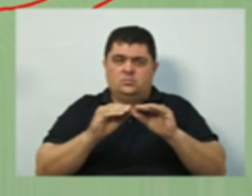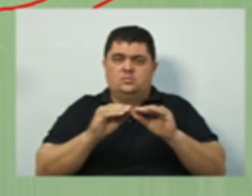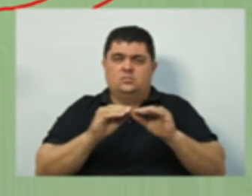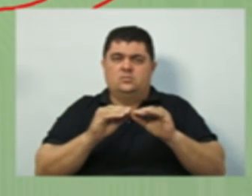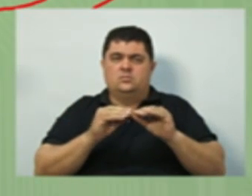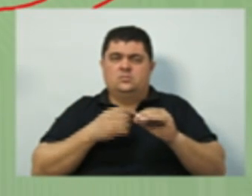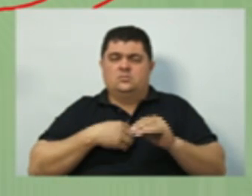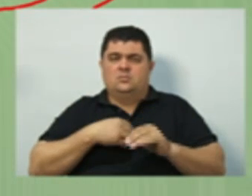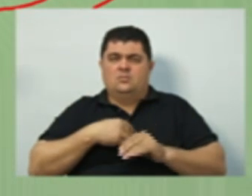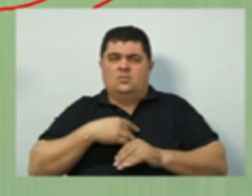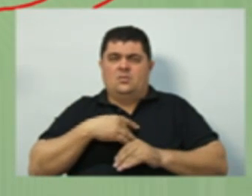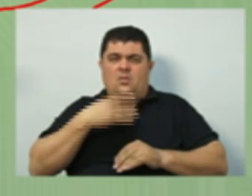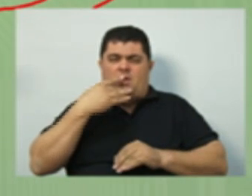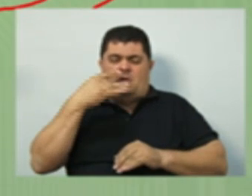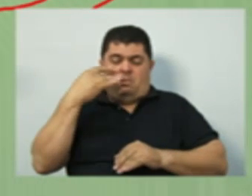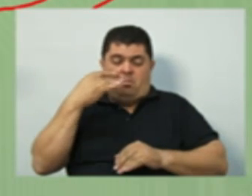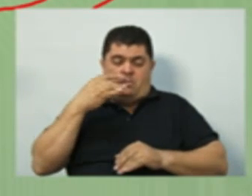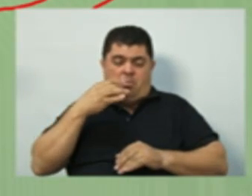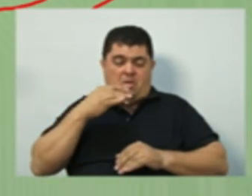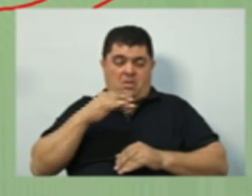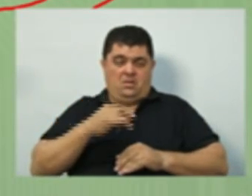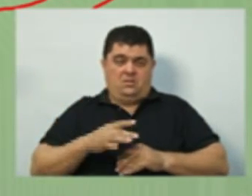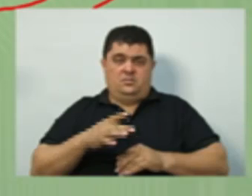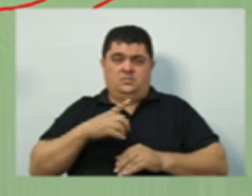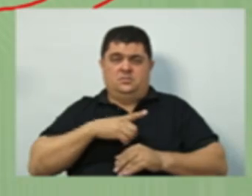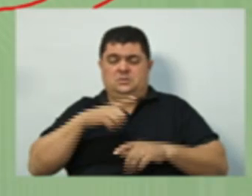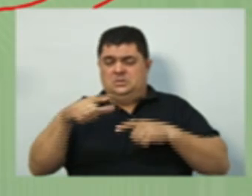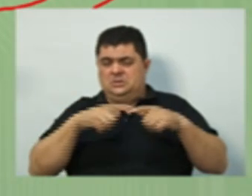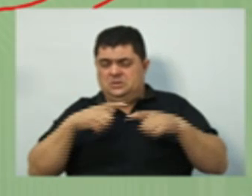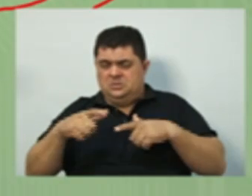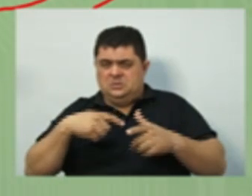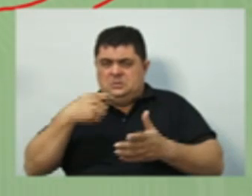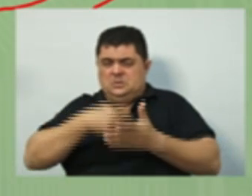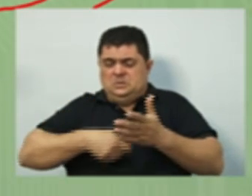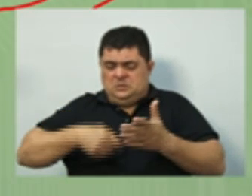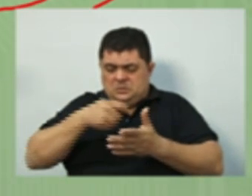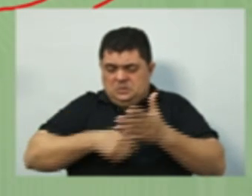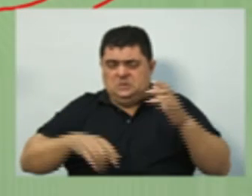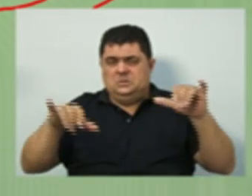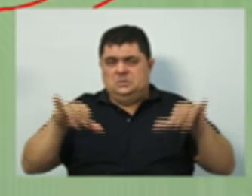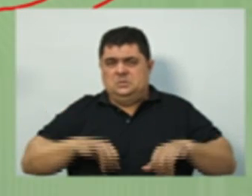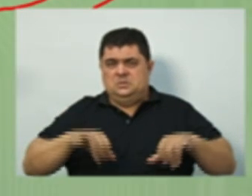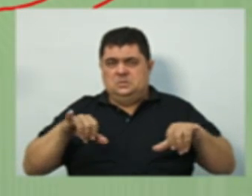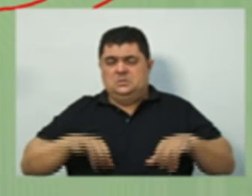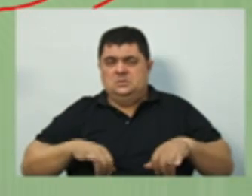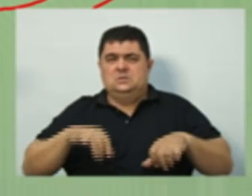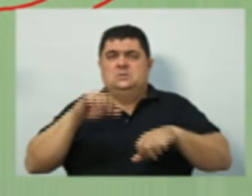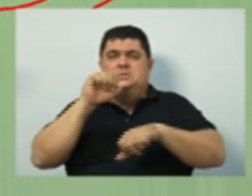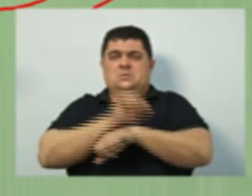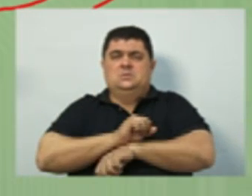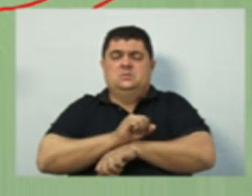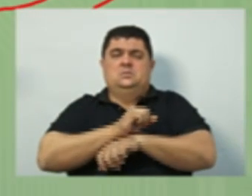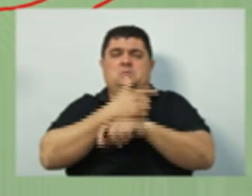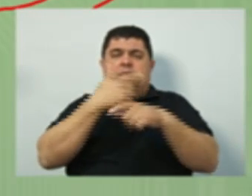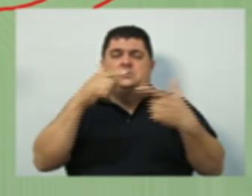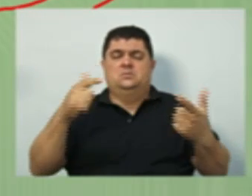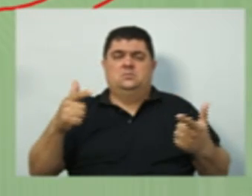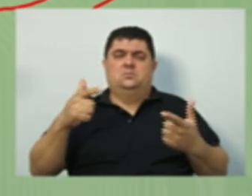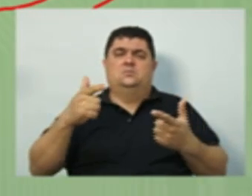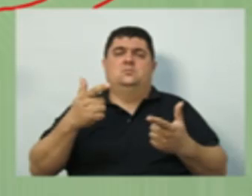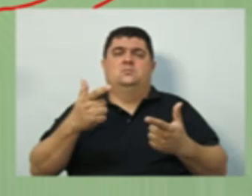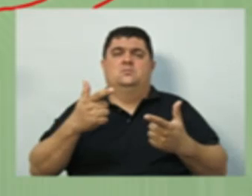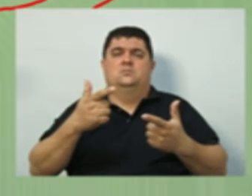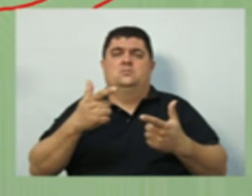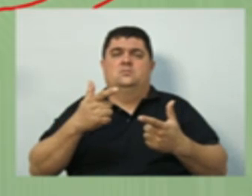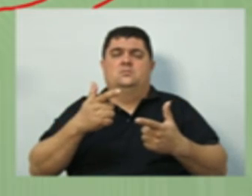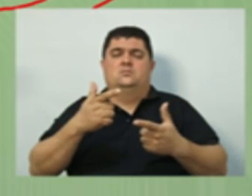lembrar aquela ideia de trabalho como sofrimento, trabalho sem sentido,